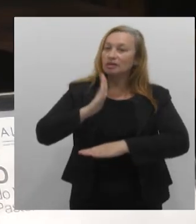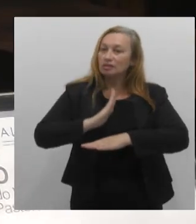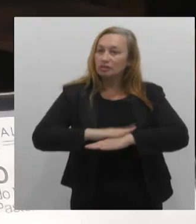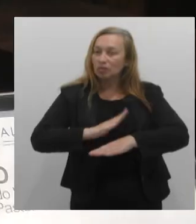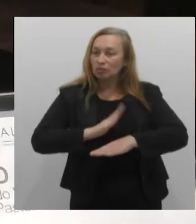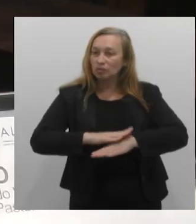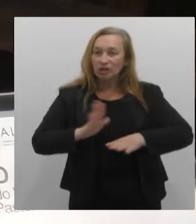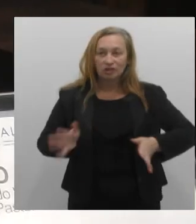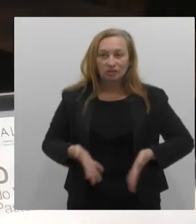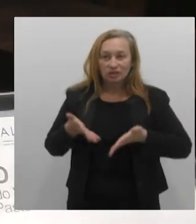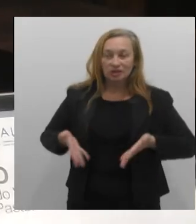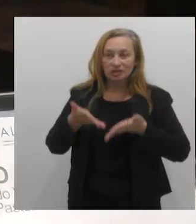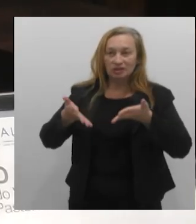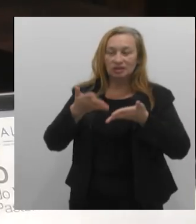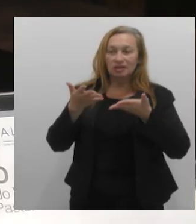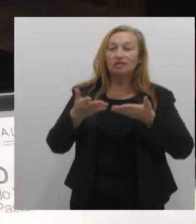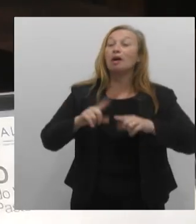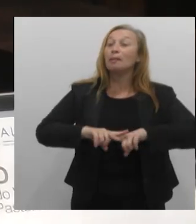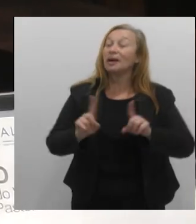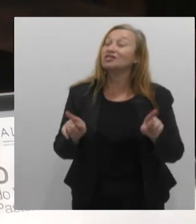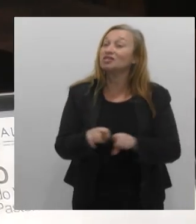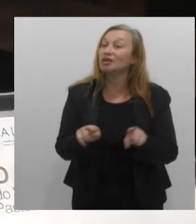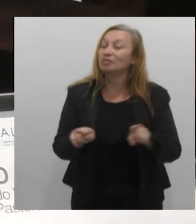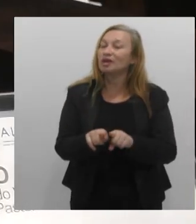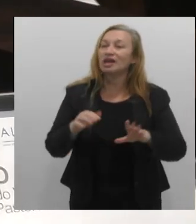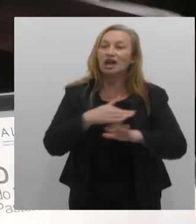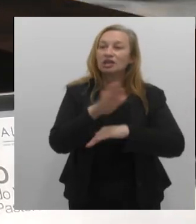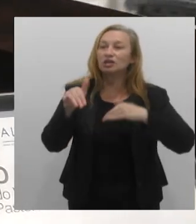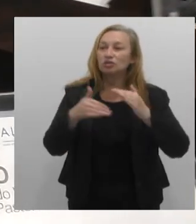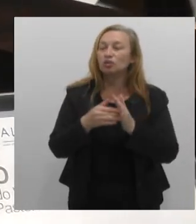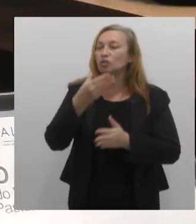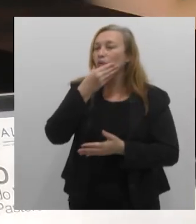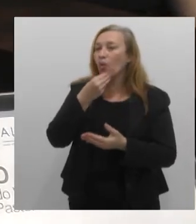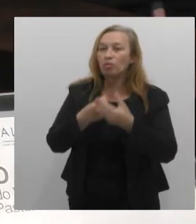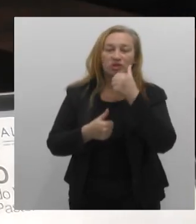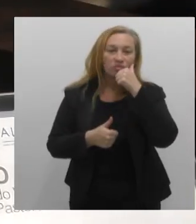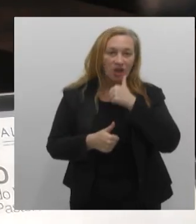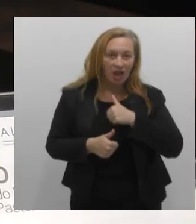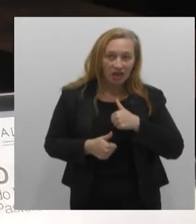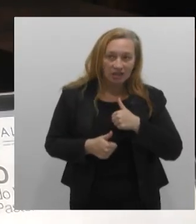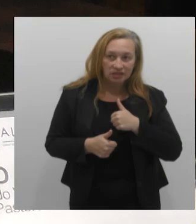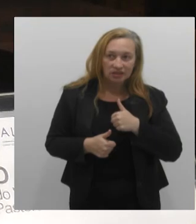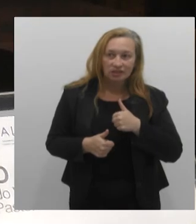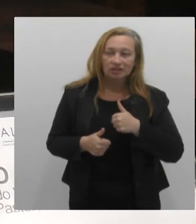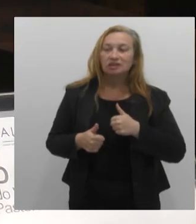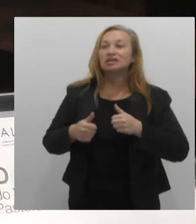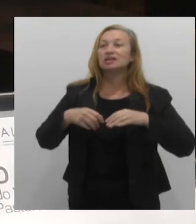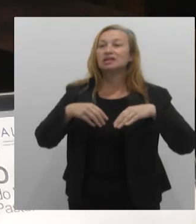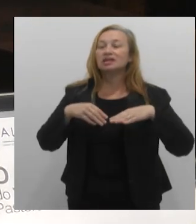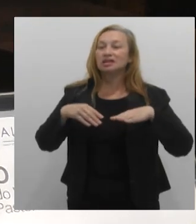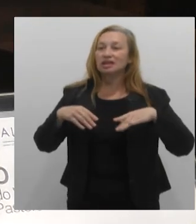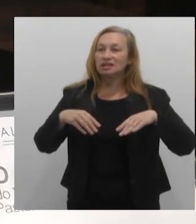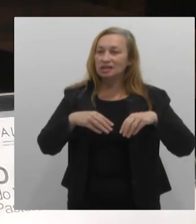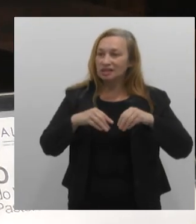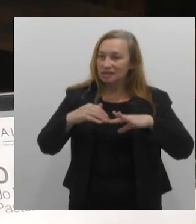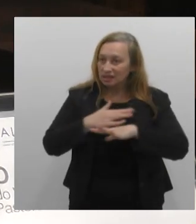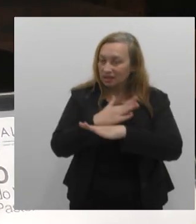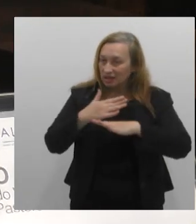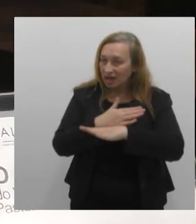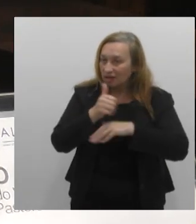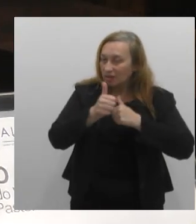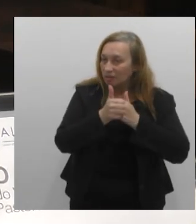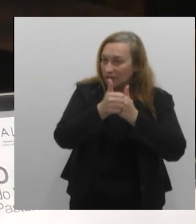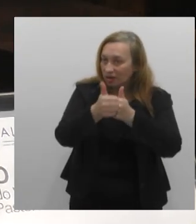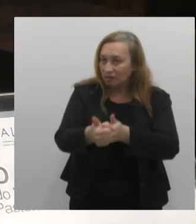esta iniciativa, mas também a todos os homens e mulheres que nesta terra, sob a condução do